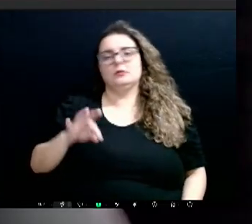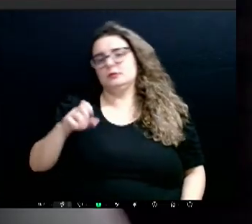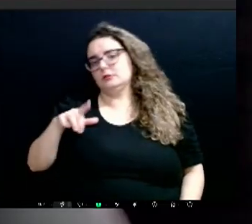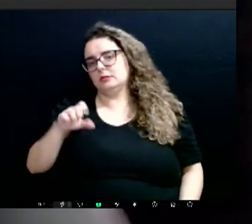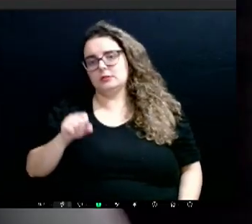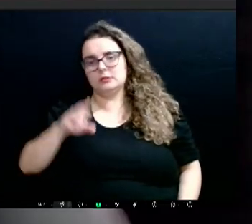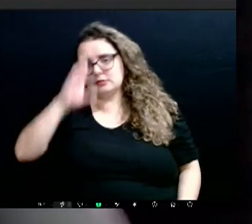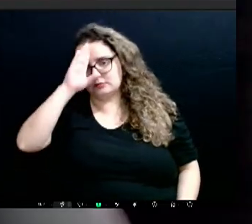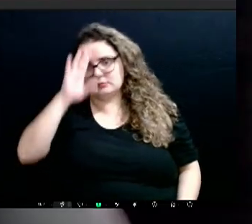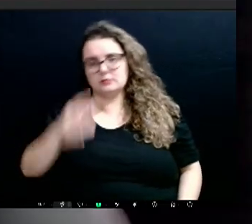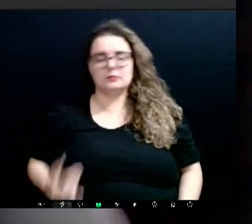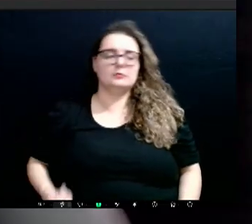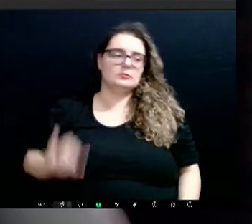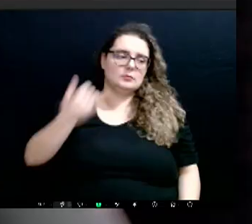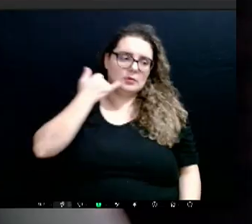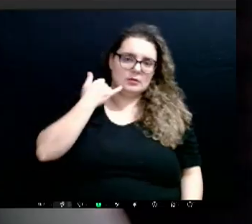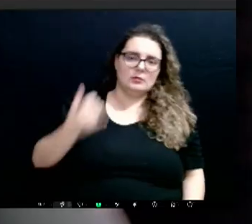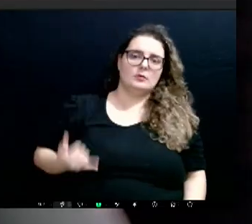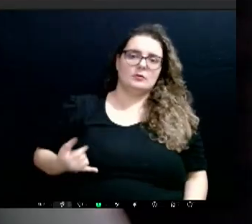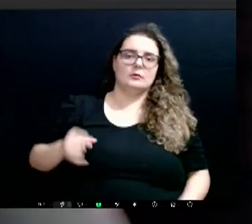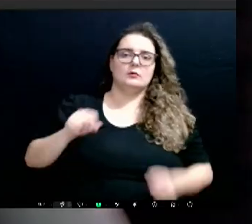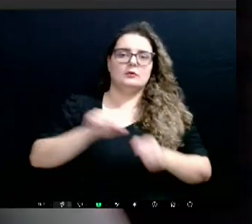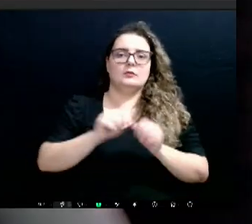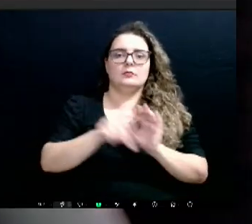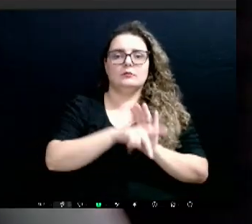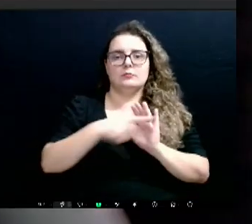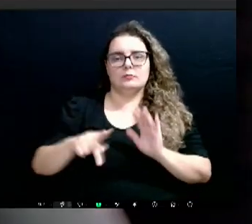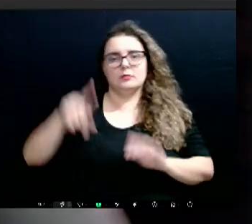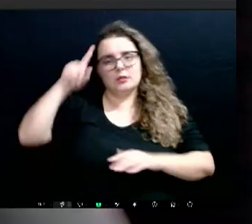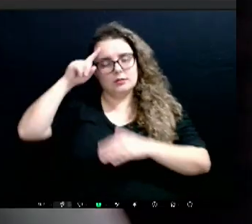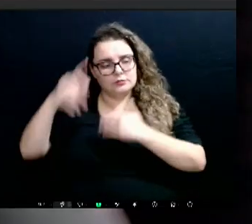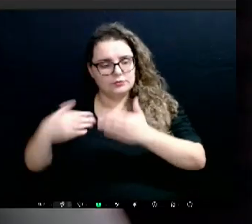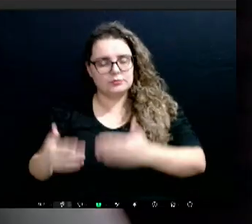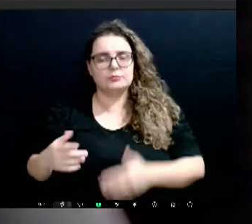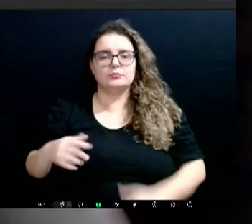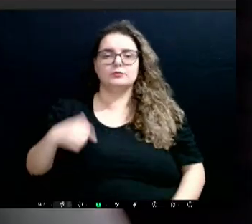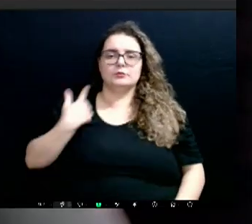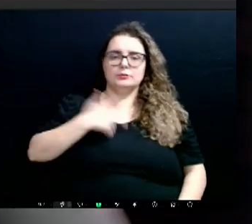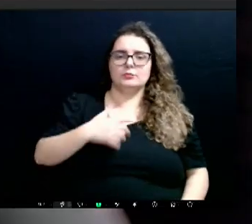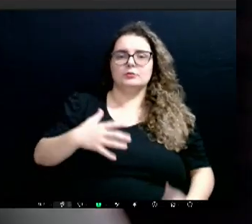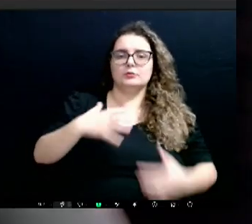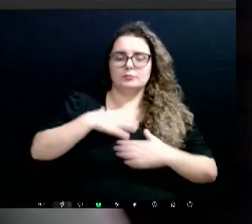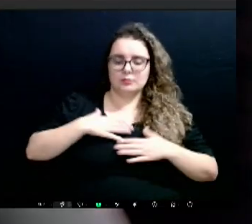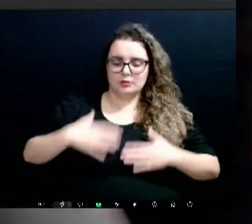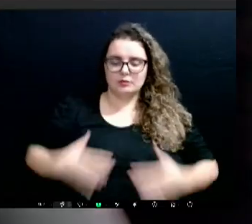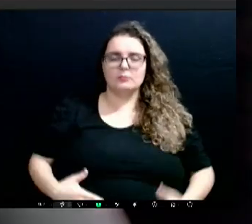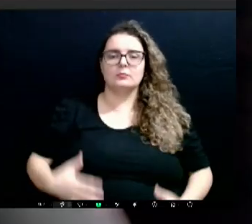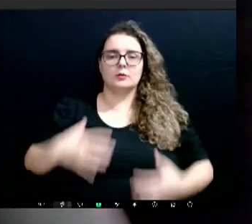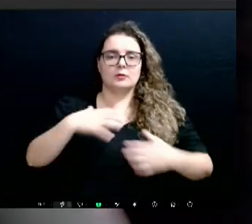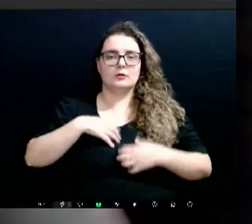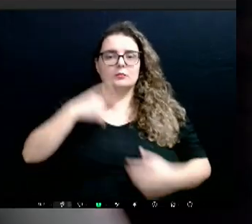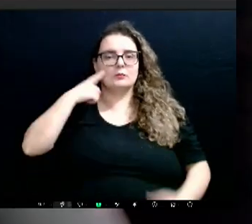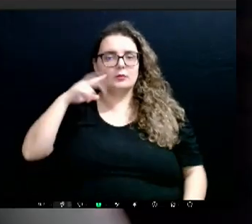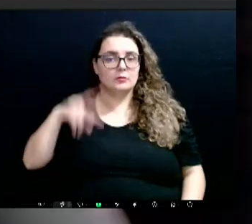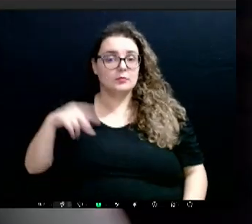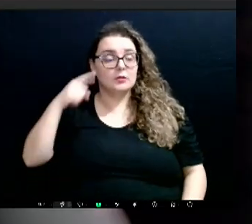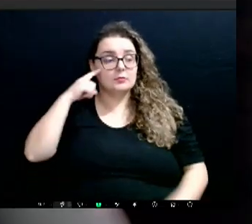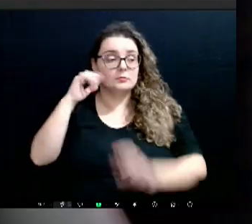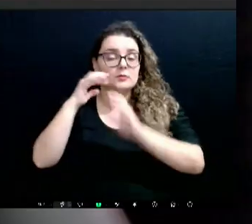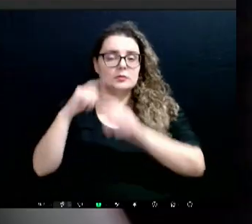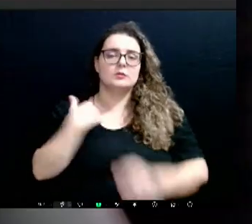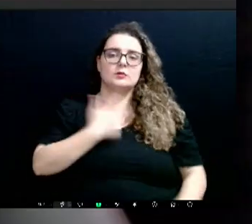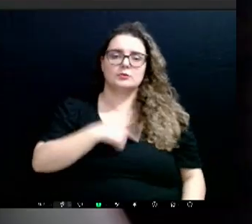celular, ele está fazendo parte do nosso cotidiano, do nosso dia a dia, e realmente só de uma forma racional, pensada, que a gente